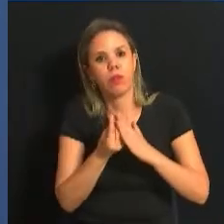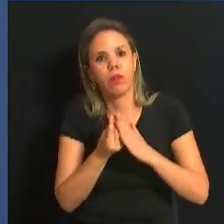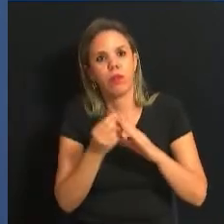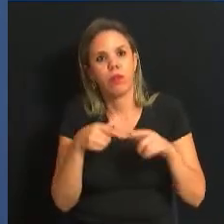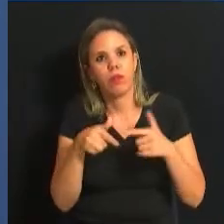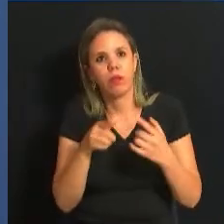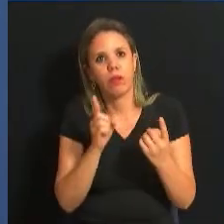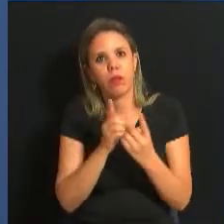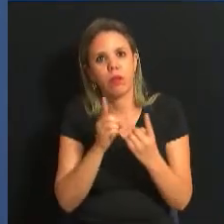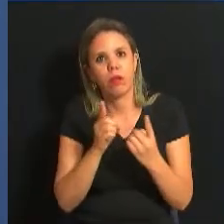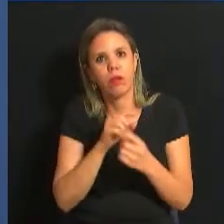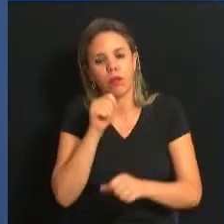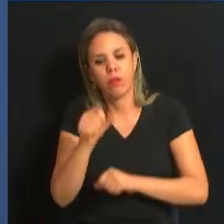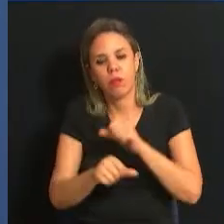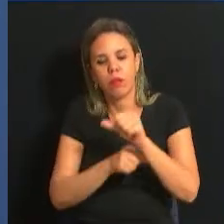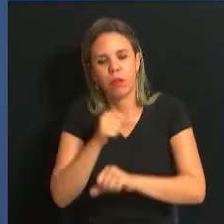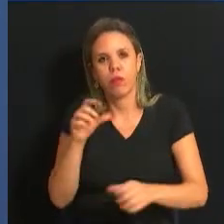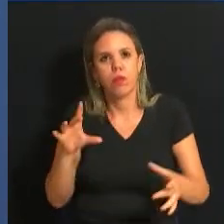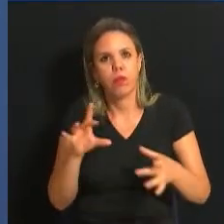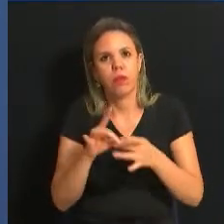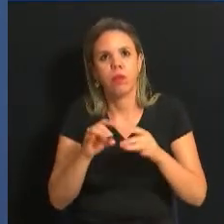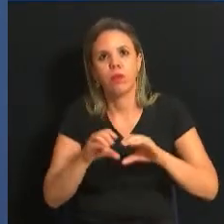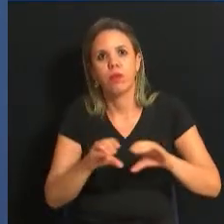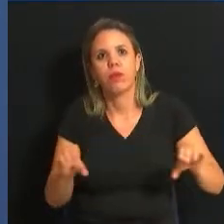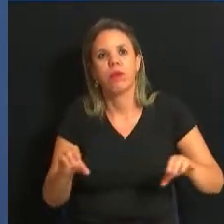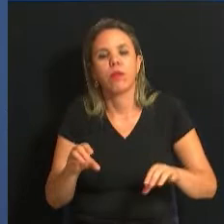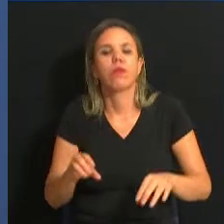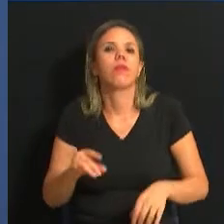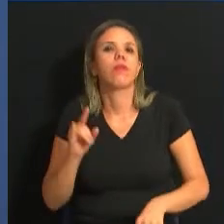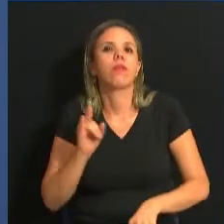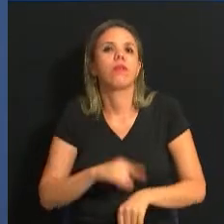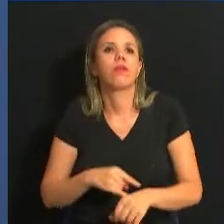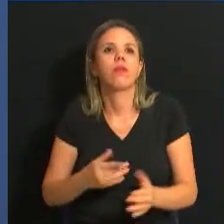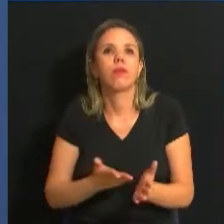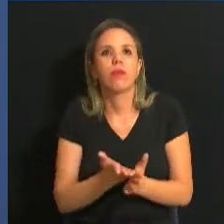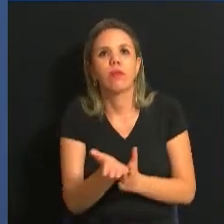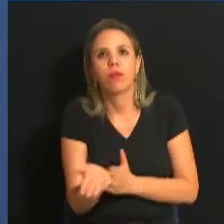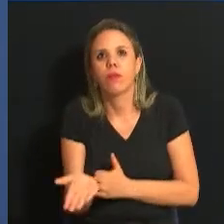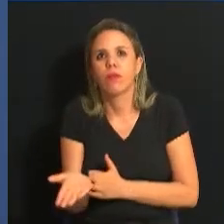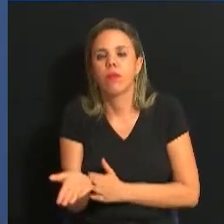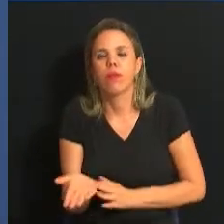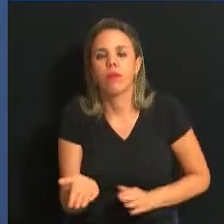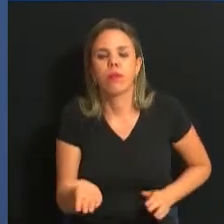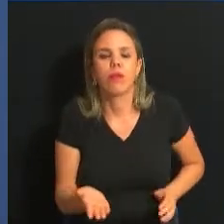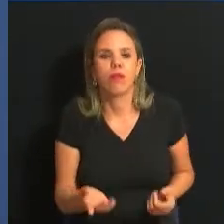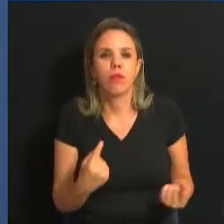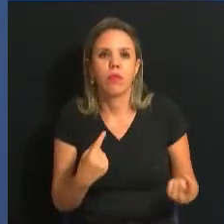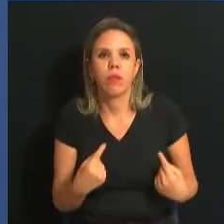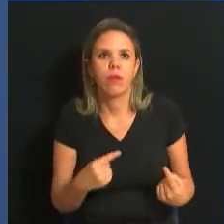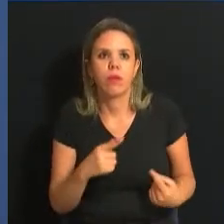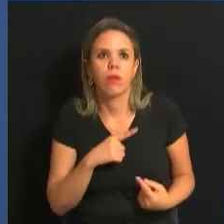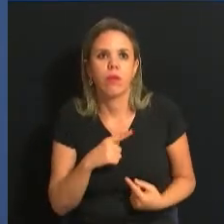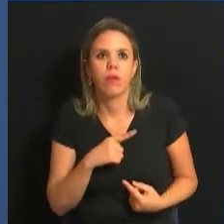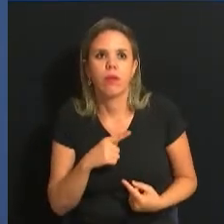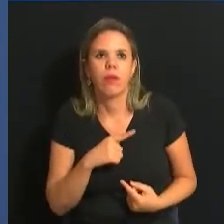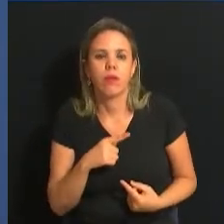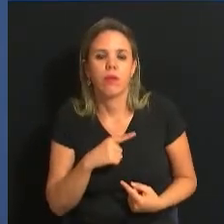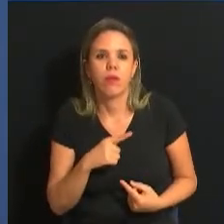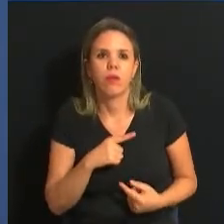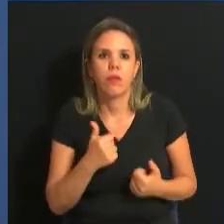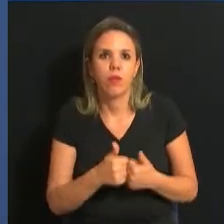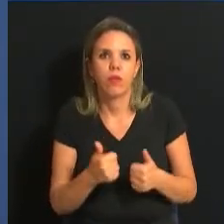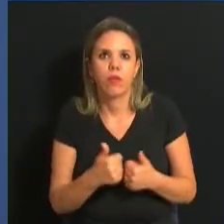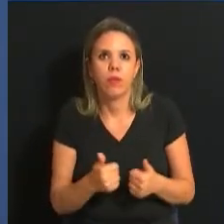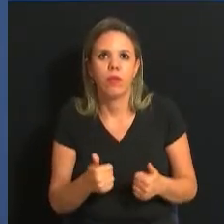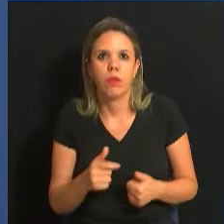de troca de ligação de esgoto. Para desvio, inclusive, porque nessa via a gente tem aí o transporte de ônibus,